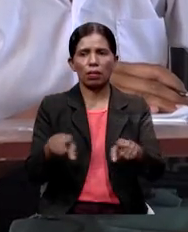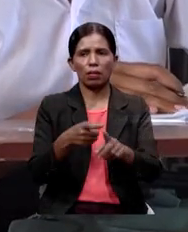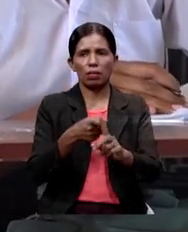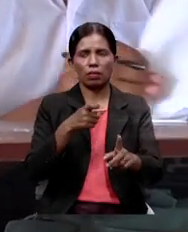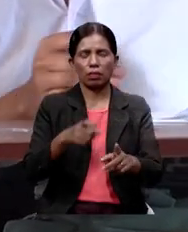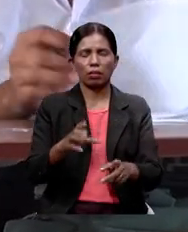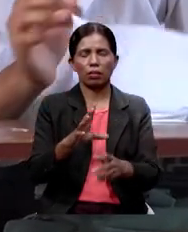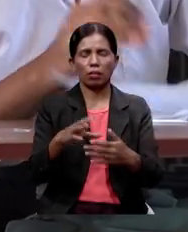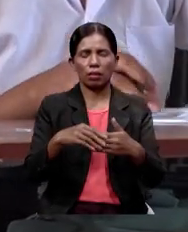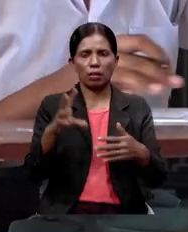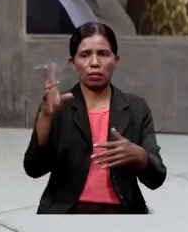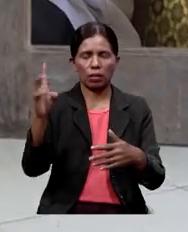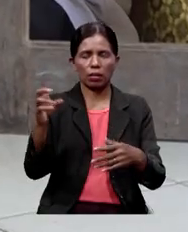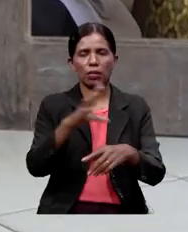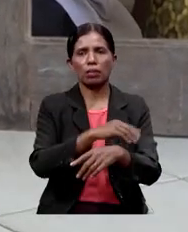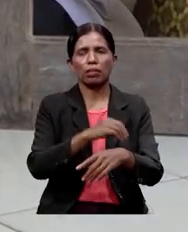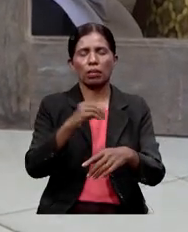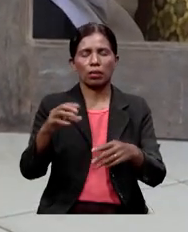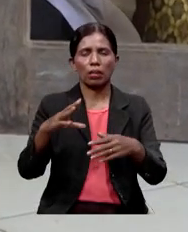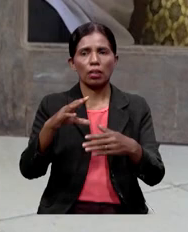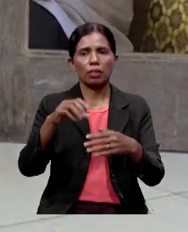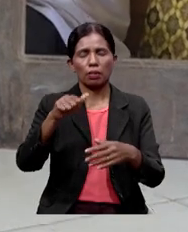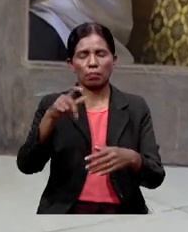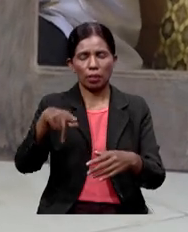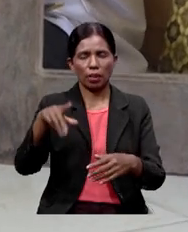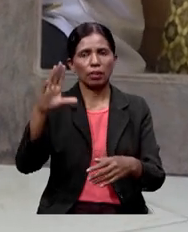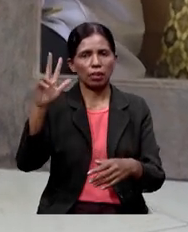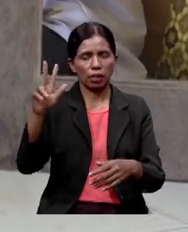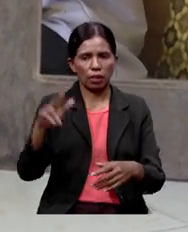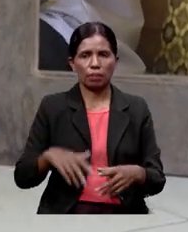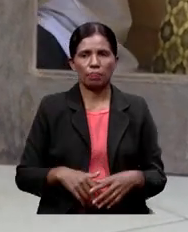sétimo ano to nono ano. Emerenciana Martins, Lamberto da Silva, GMN.